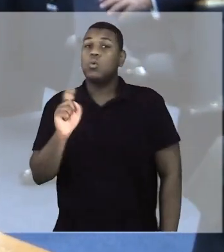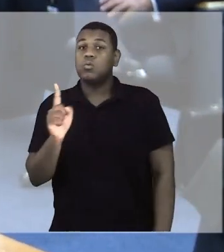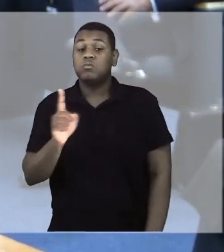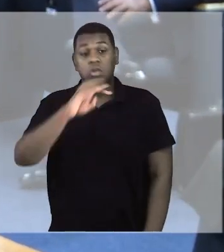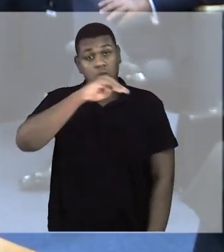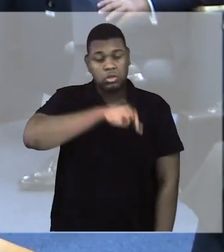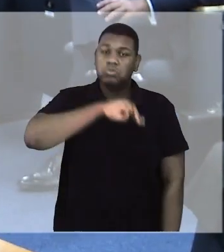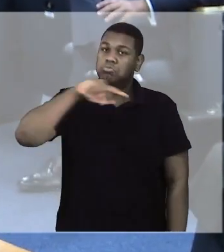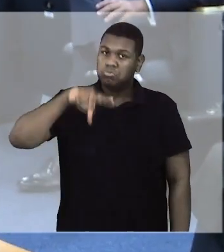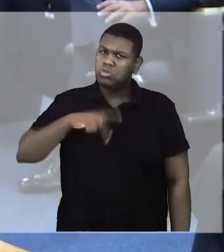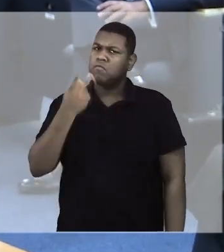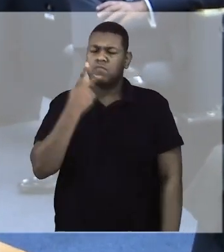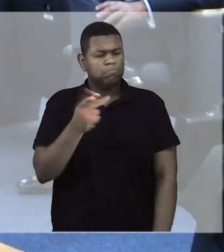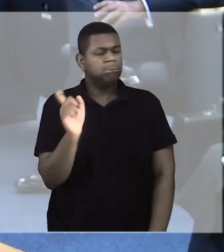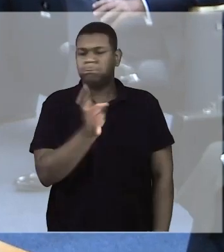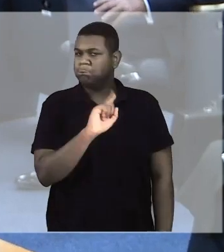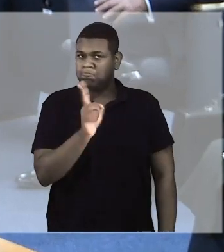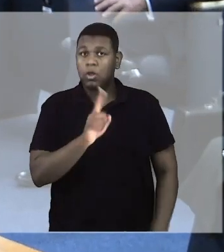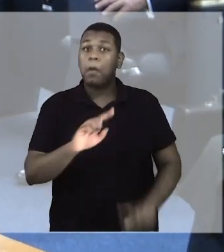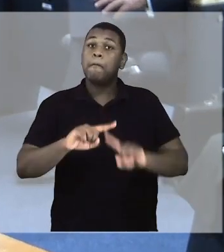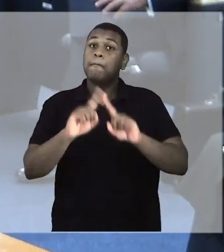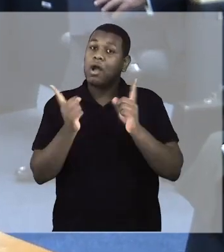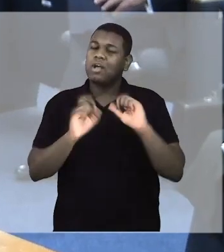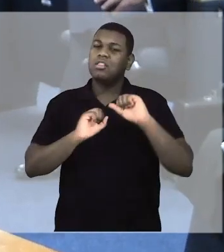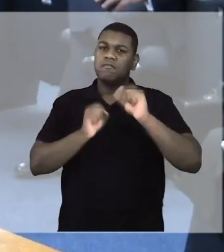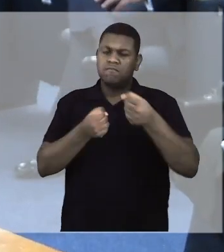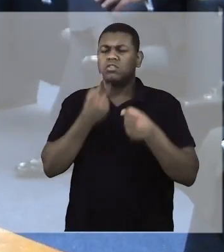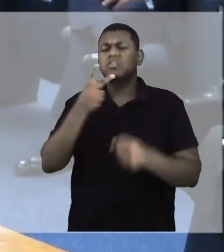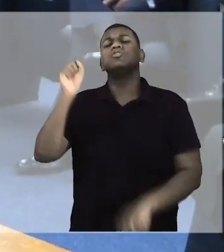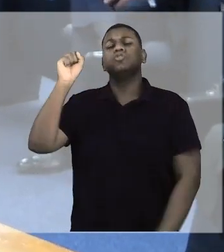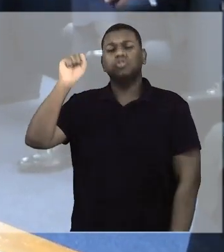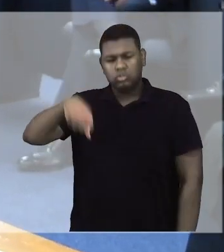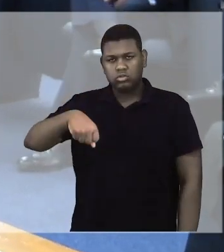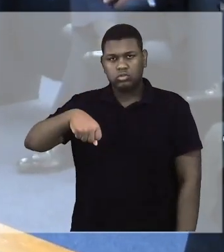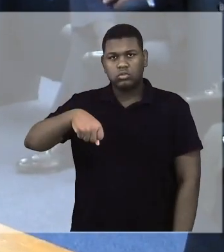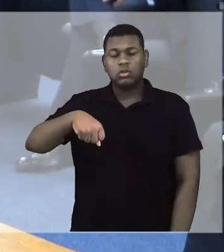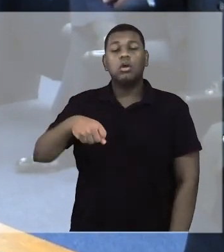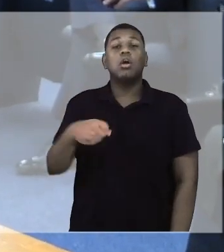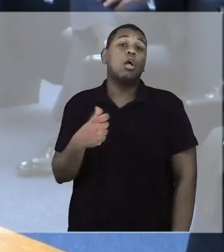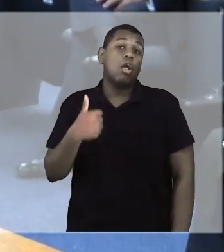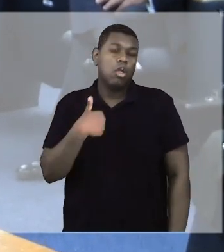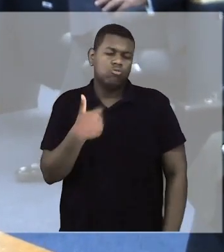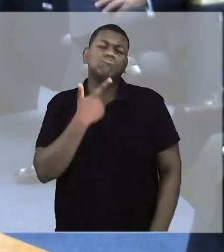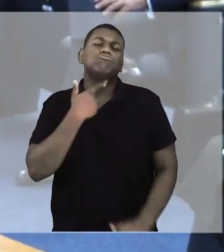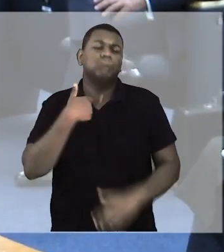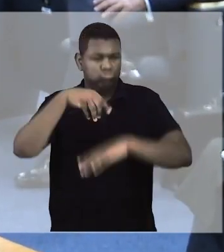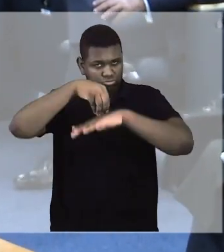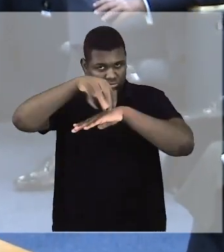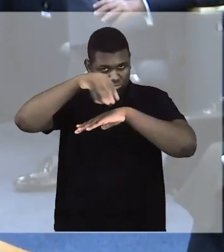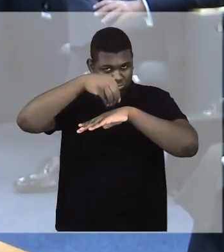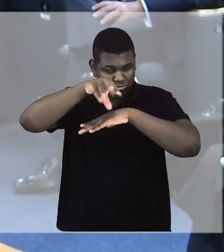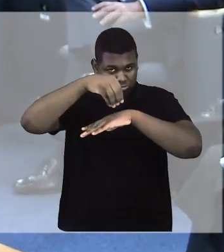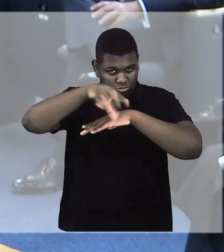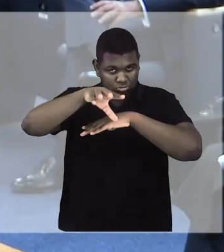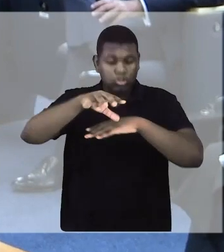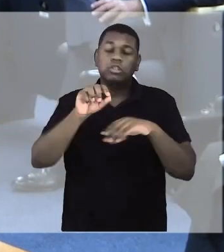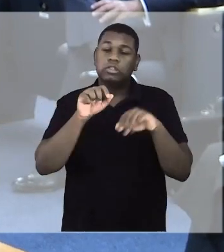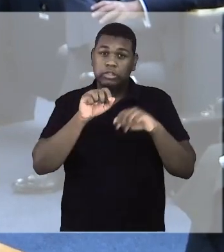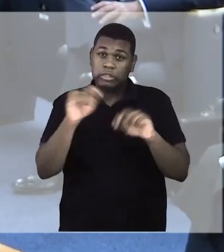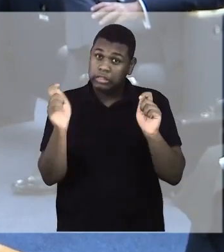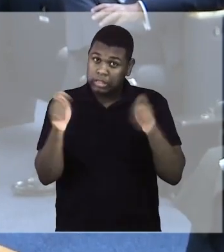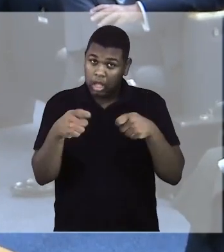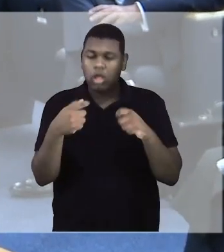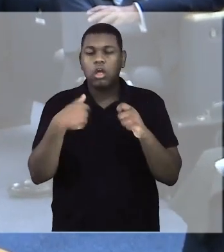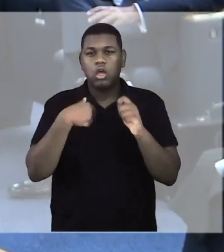2010 deve retroagir a 2006 ou não. O parecer do Ministério Público entende que não, e a defesa entende que sim. Eu